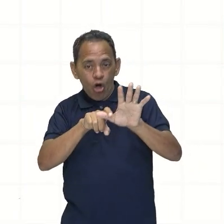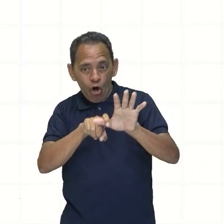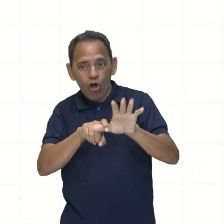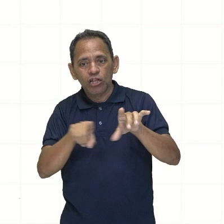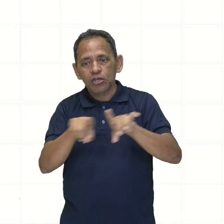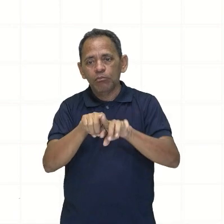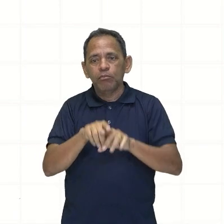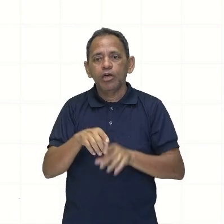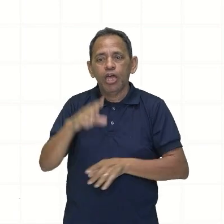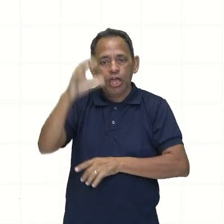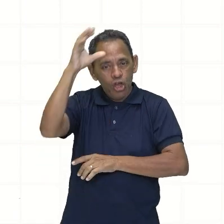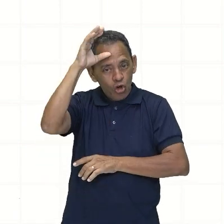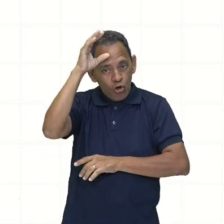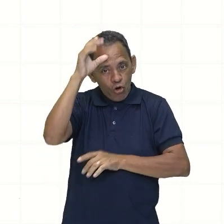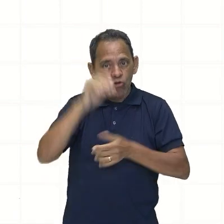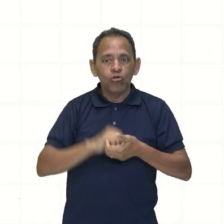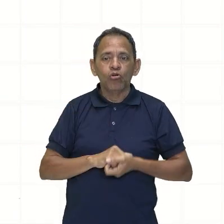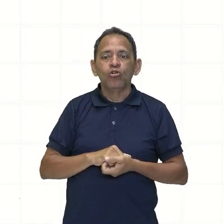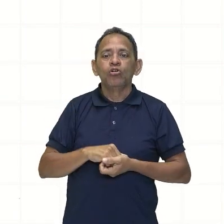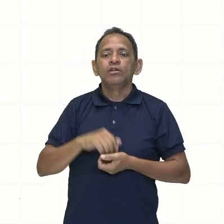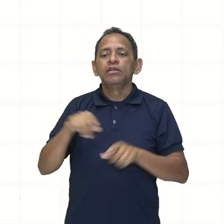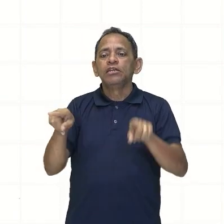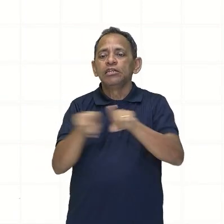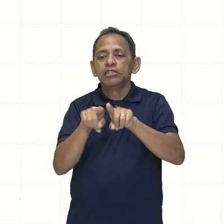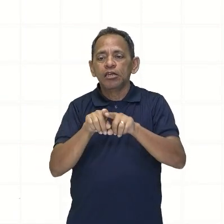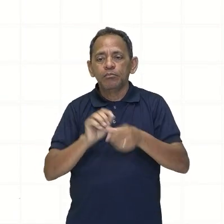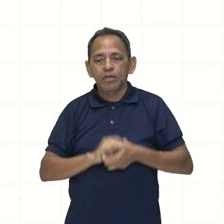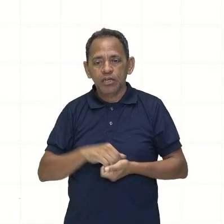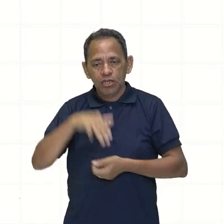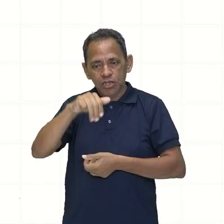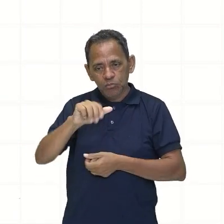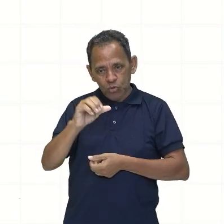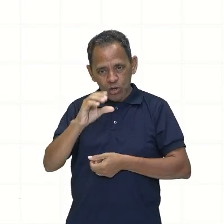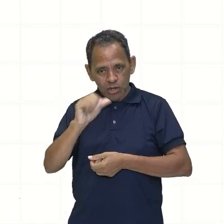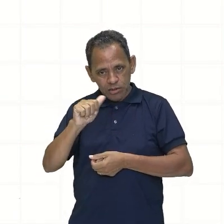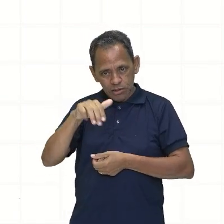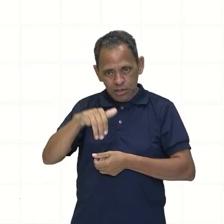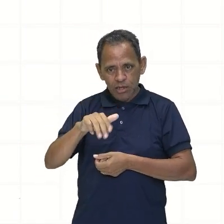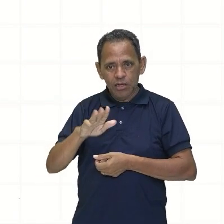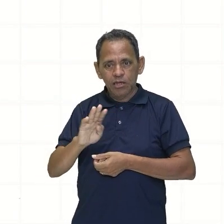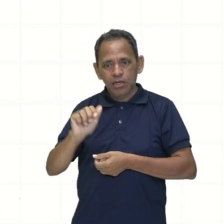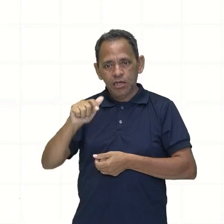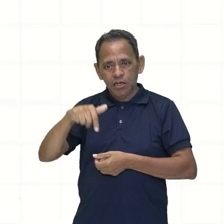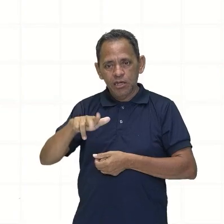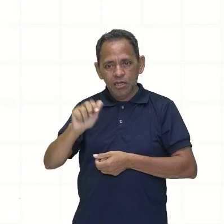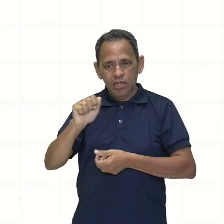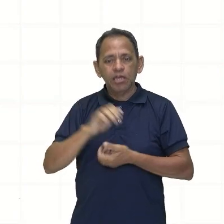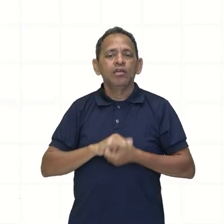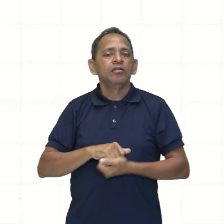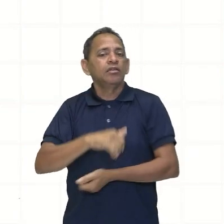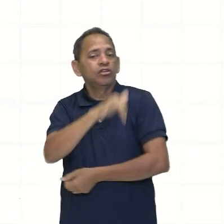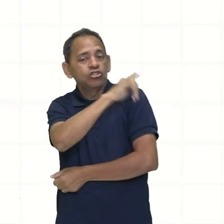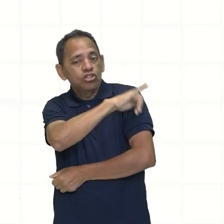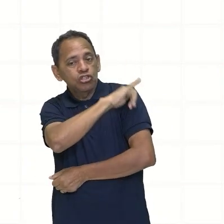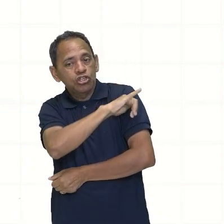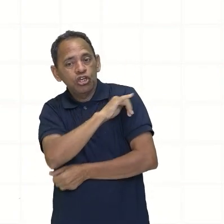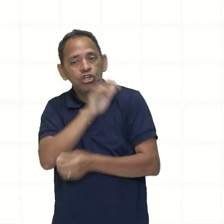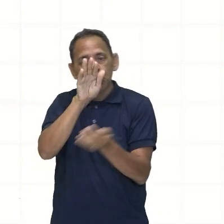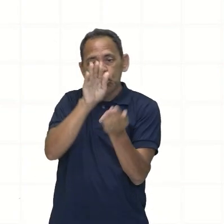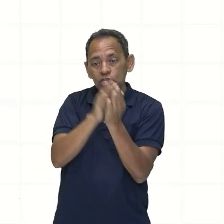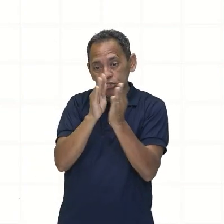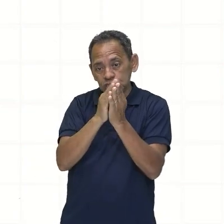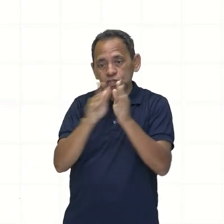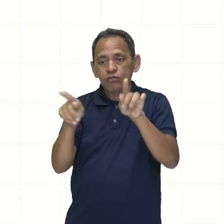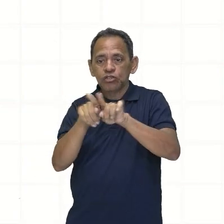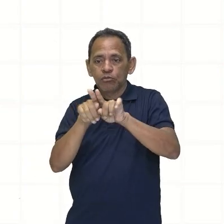Moçambique, entre outros países do continente africano, que foram ali para Recife, Rio de Janeiro. E aí nós temos